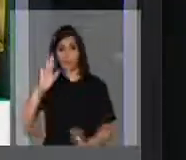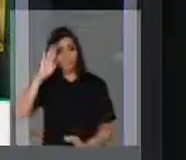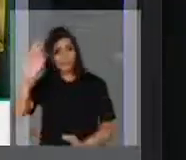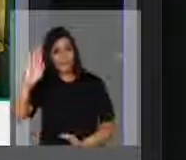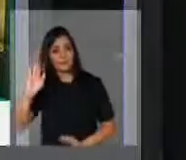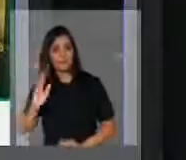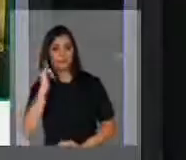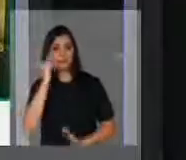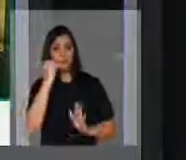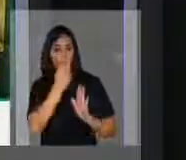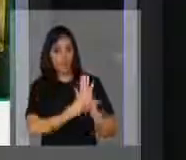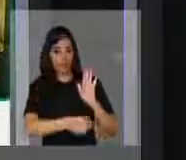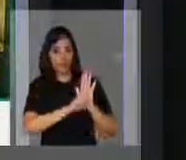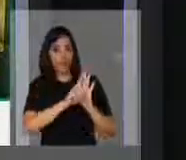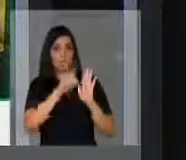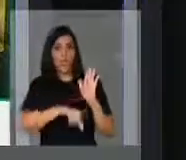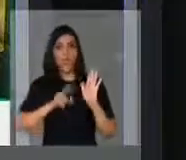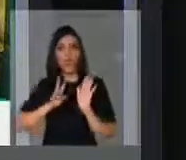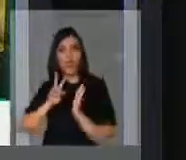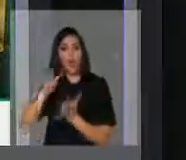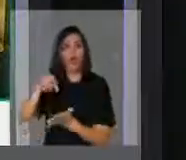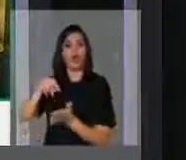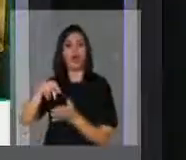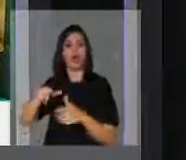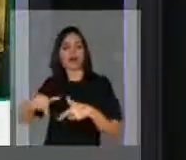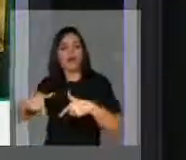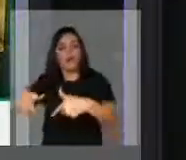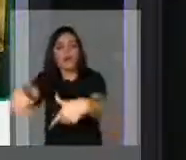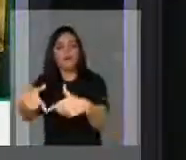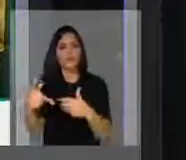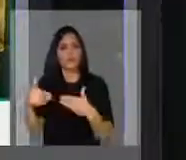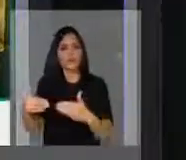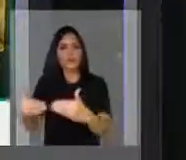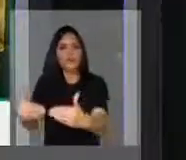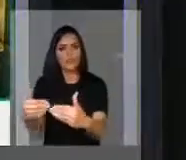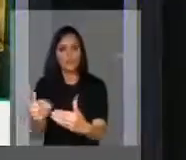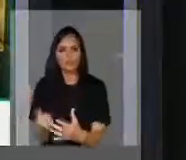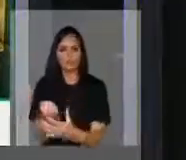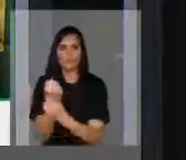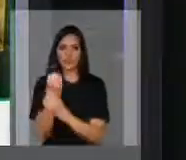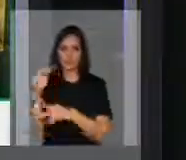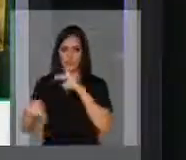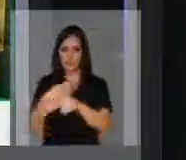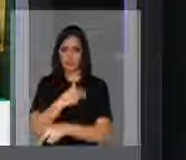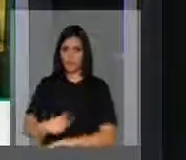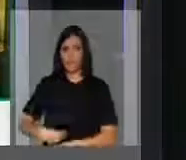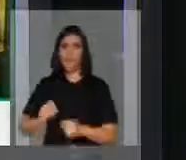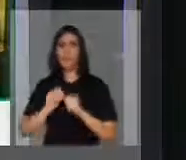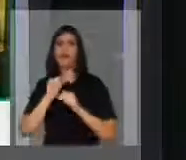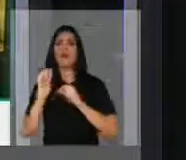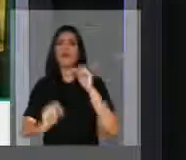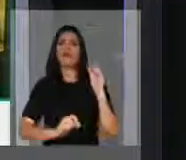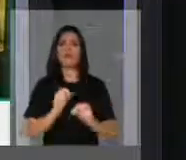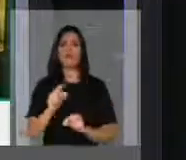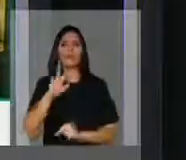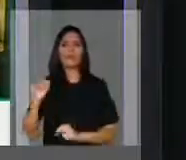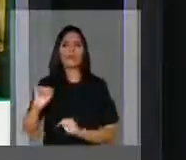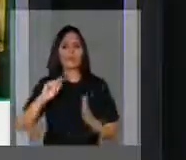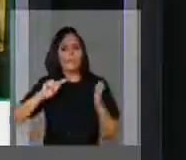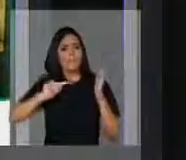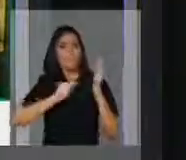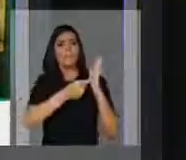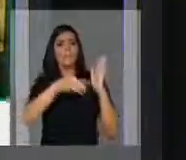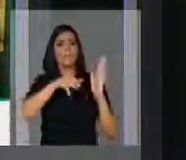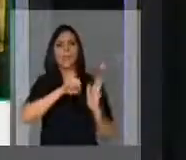a atuação do Ministério da Segurança Pública, que vai fazer o seguinte: ele vai lançar